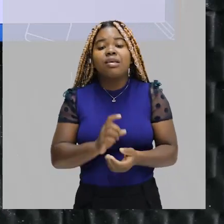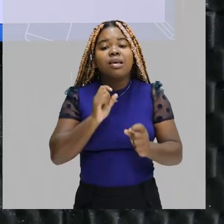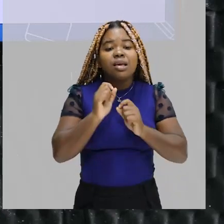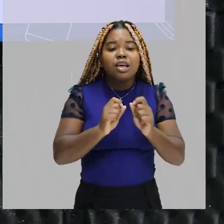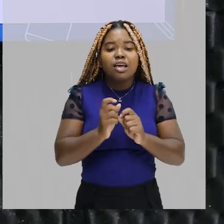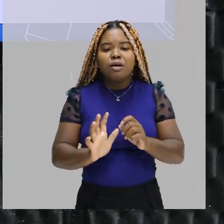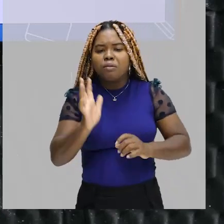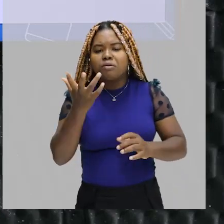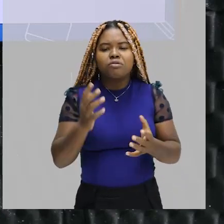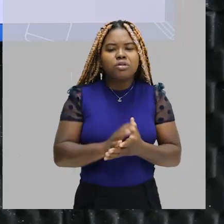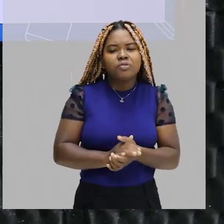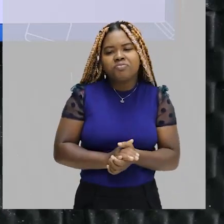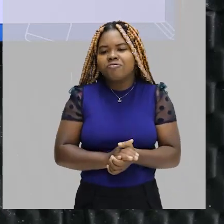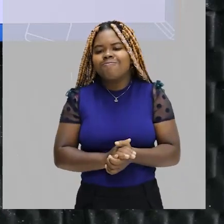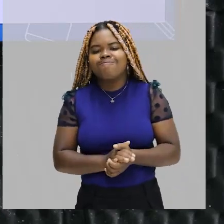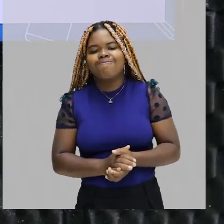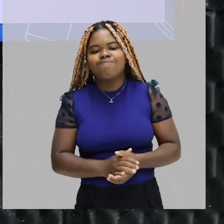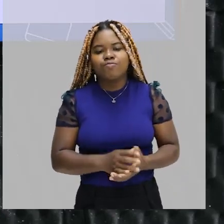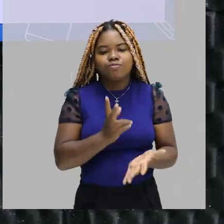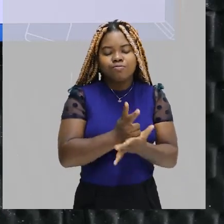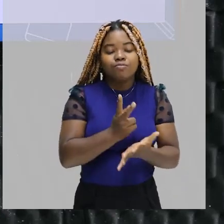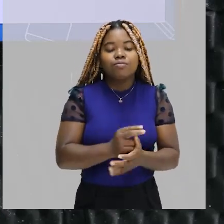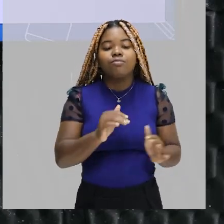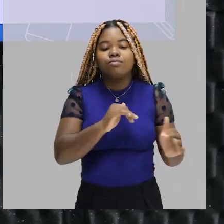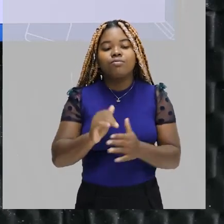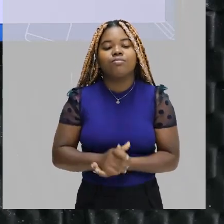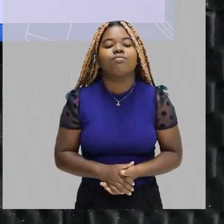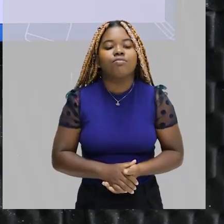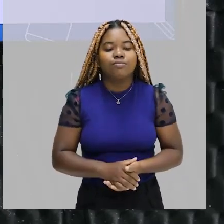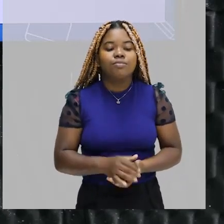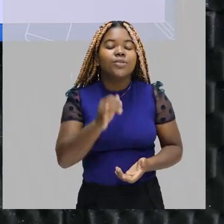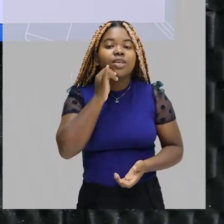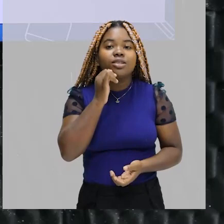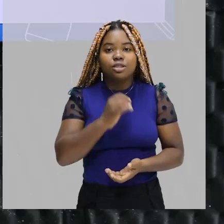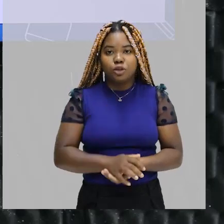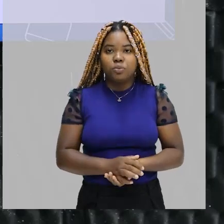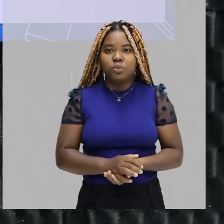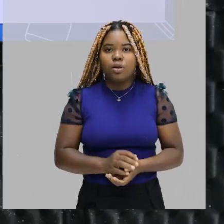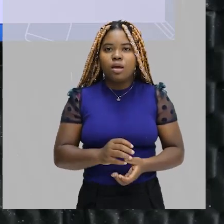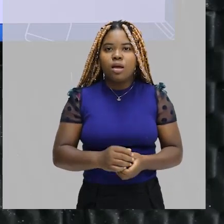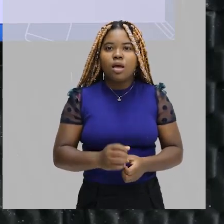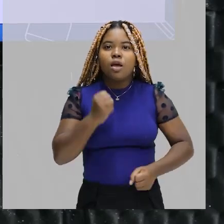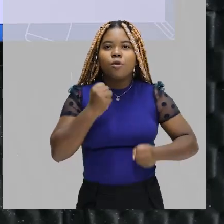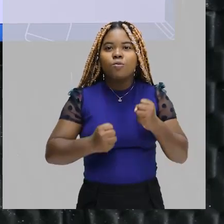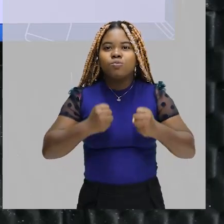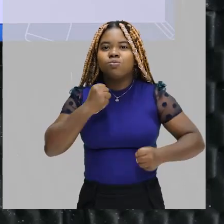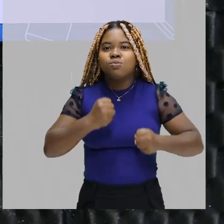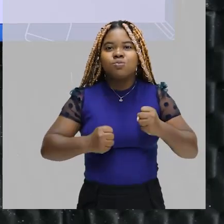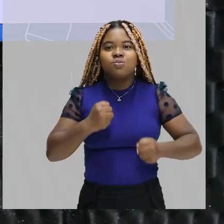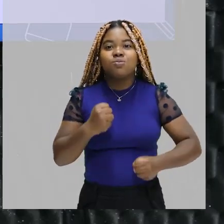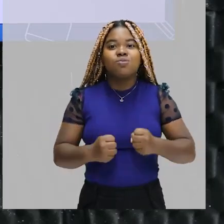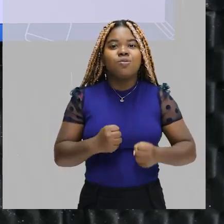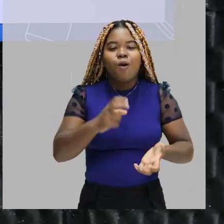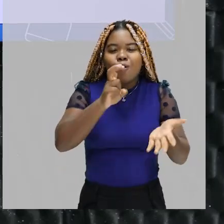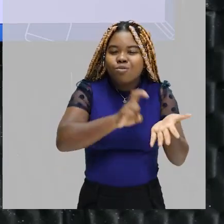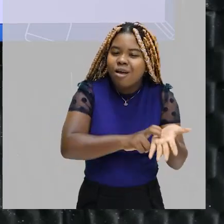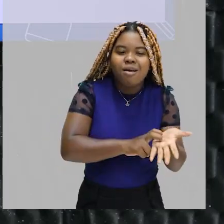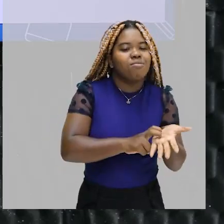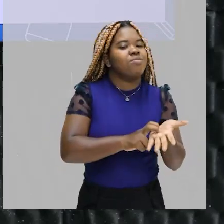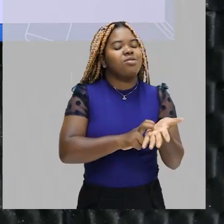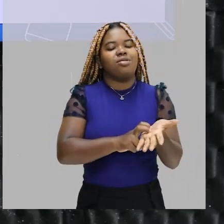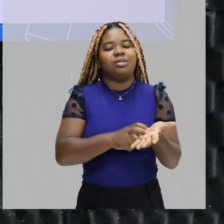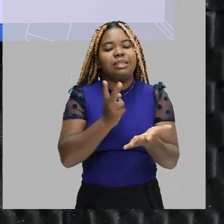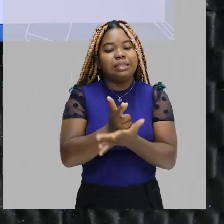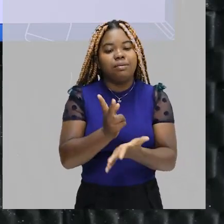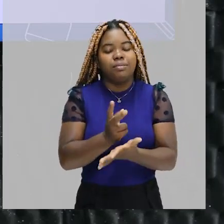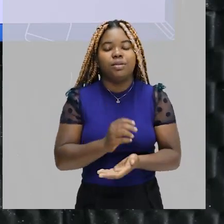I run every morning. Eu corro toda manhã. É um hábito dessa pessoa. He does